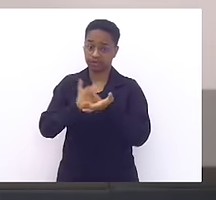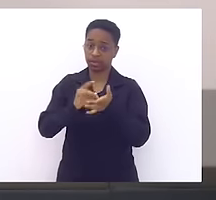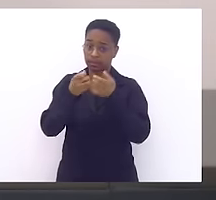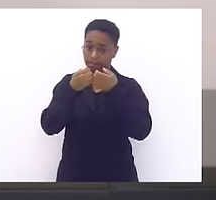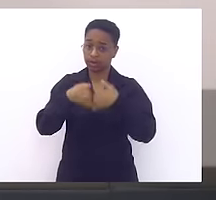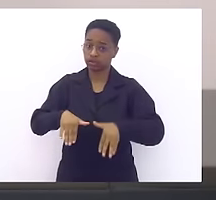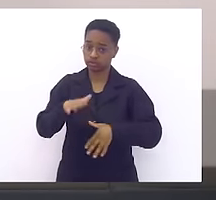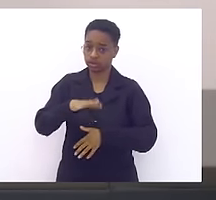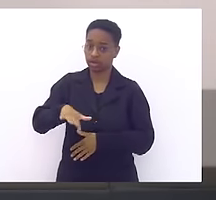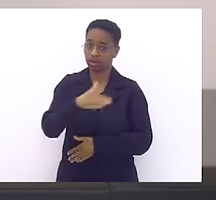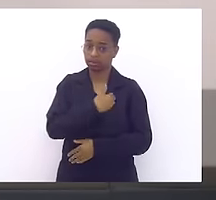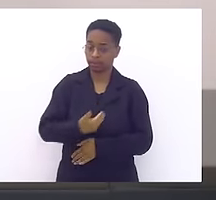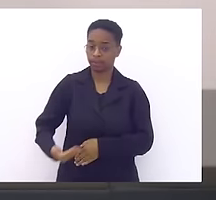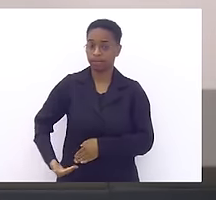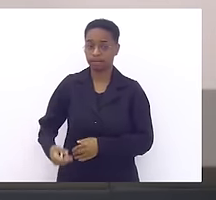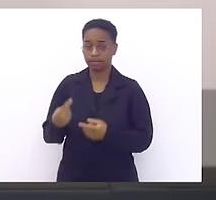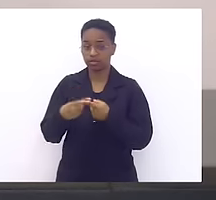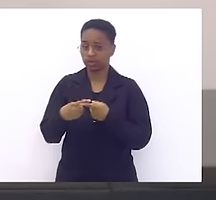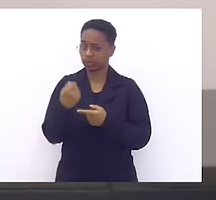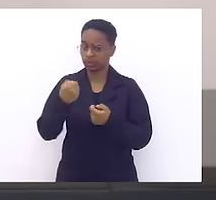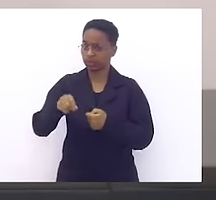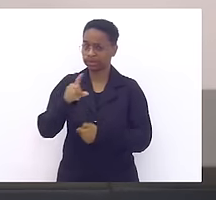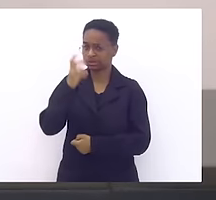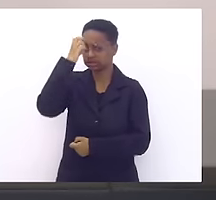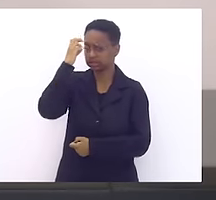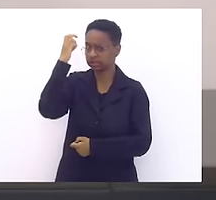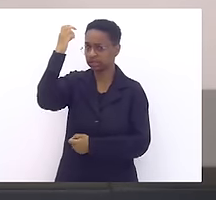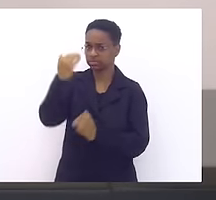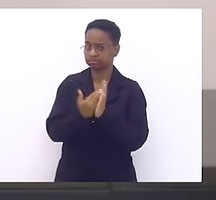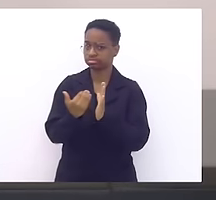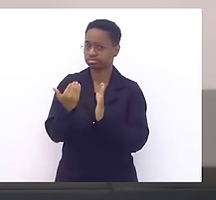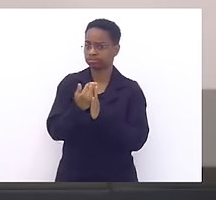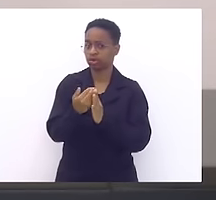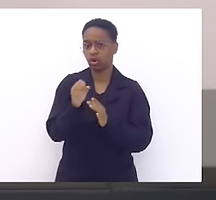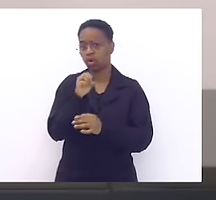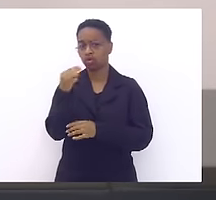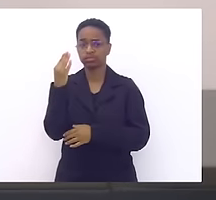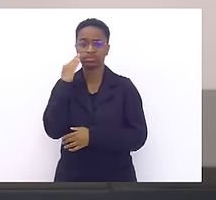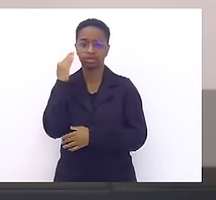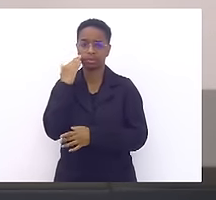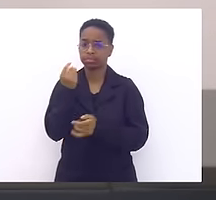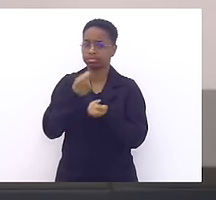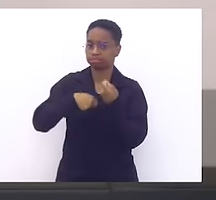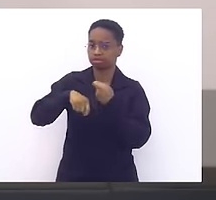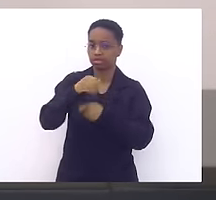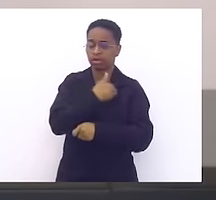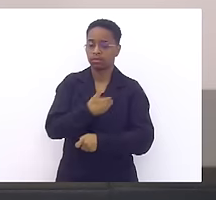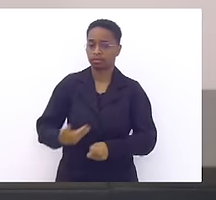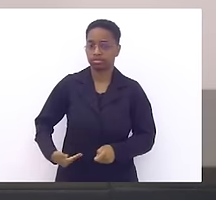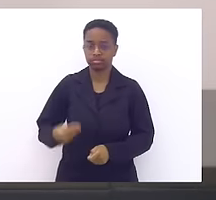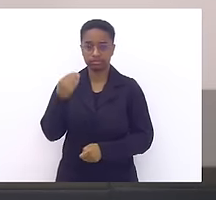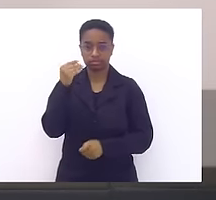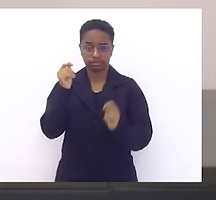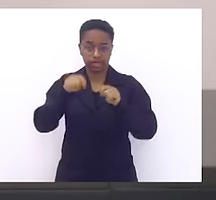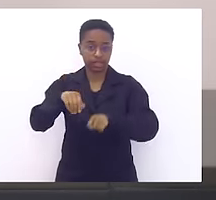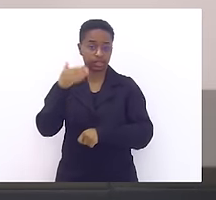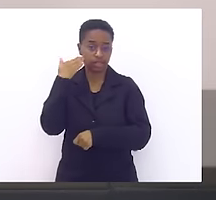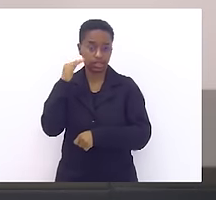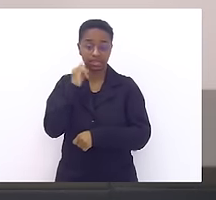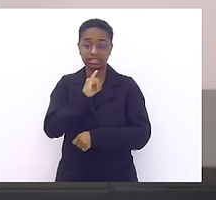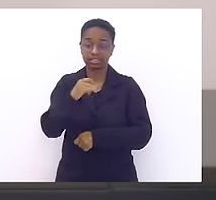público porque não precisa ser nenhum gênio nem expert em administração pública para entender que quando tem um contrato